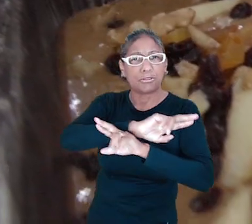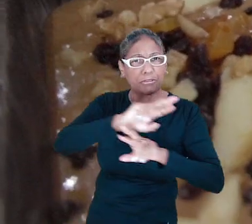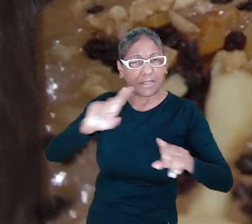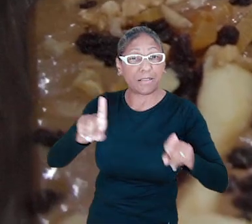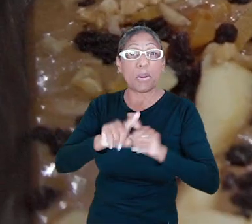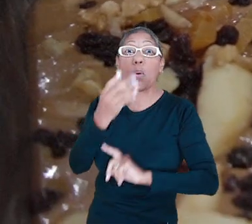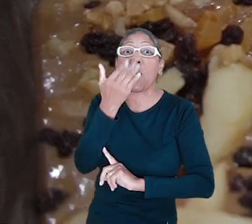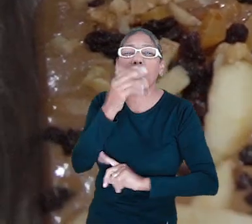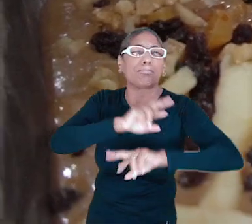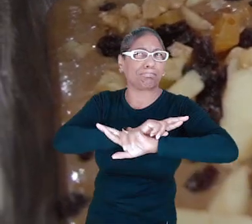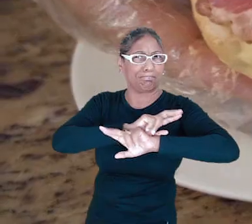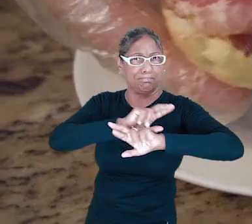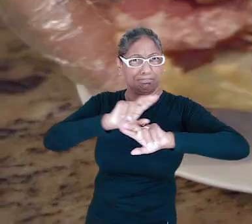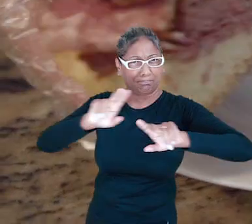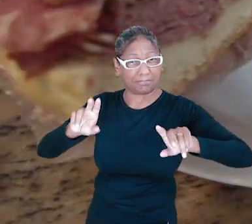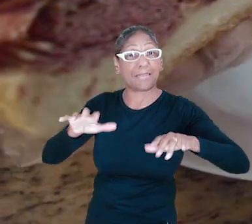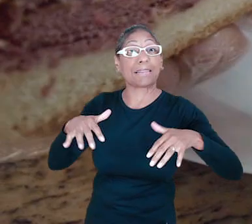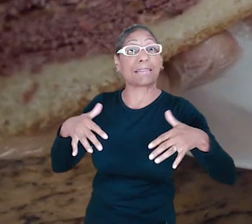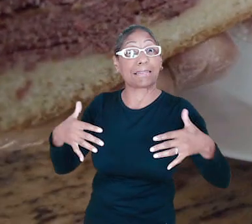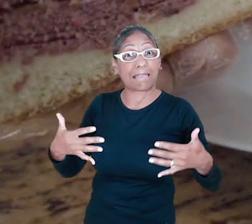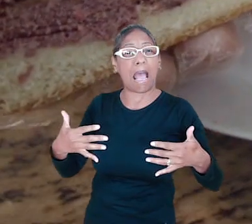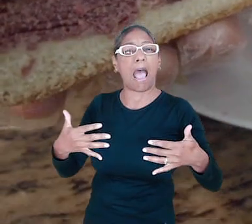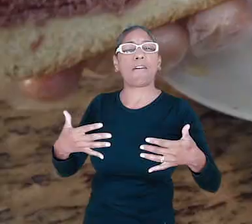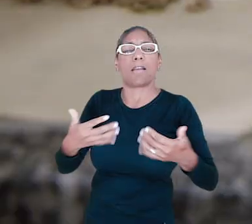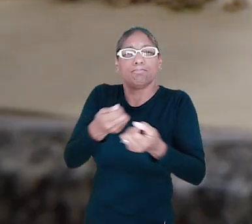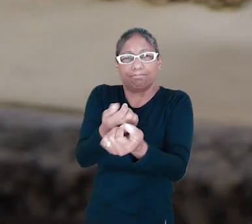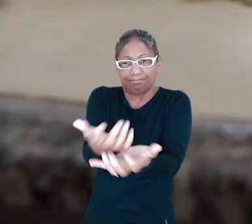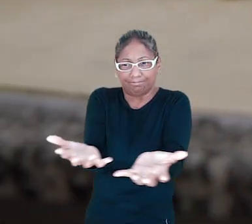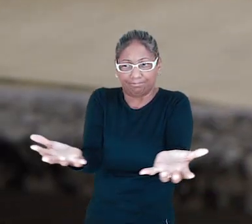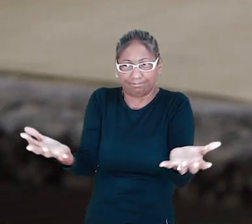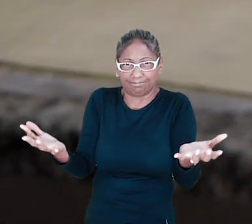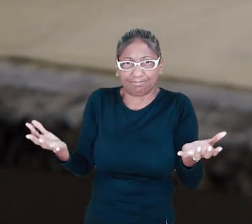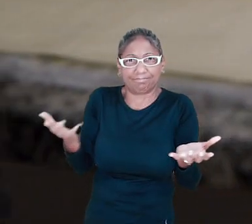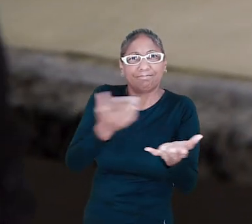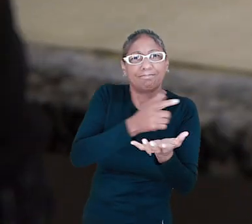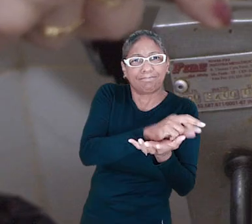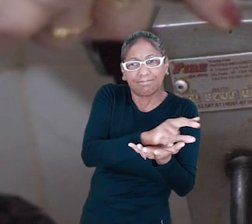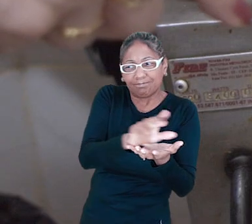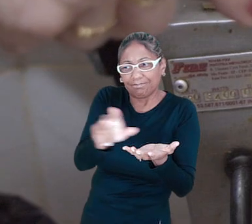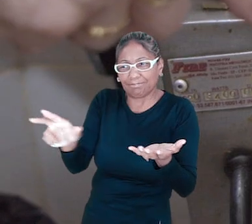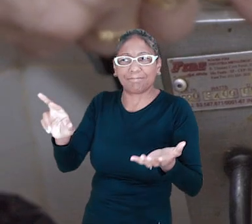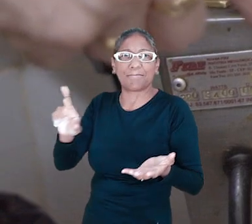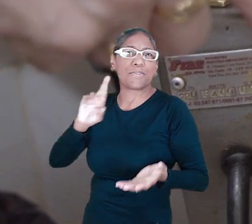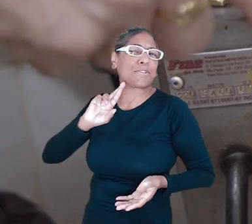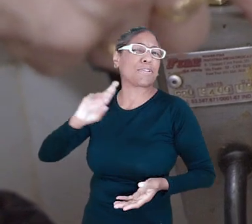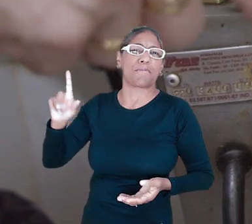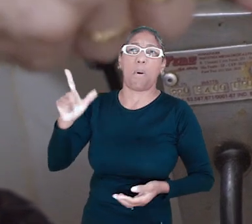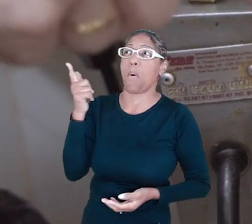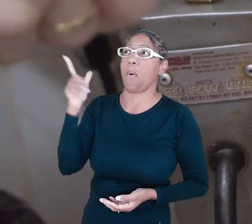com culturas diferentes e com comidas muito diferentes. E é daí que vem toda essa riqueza gastronômica que o bairro